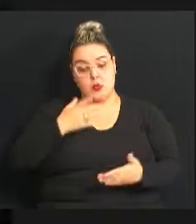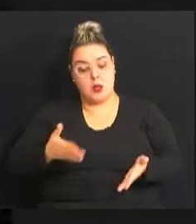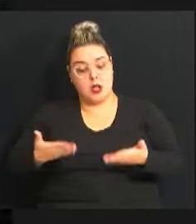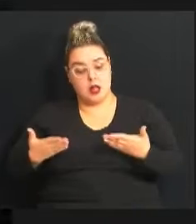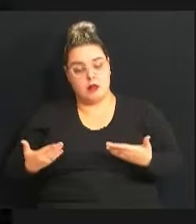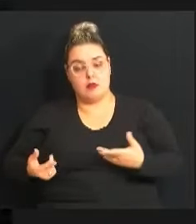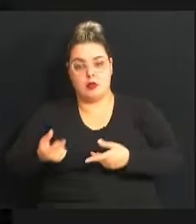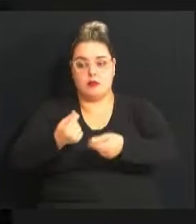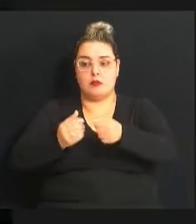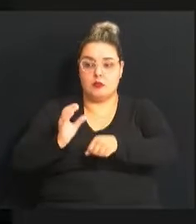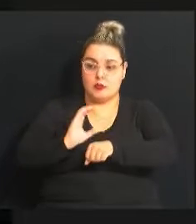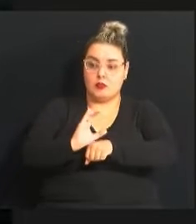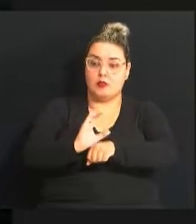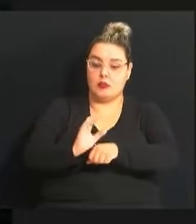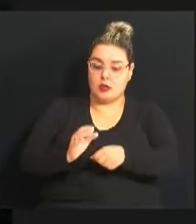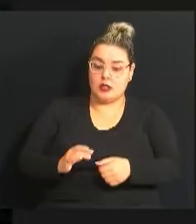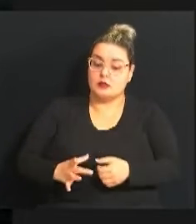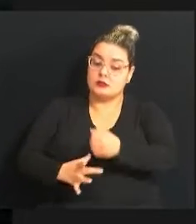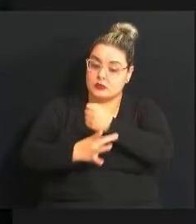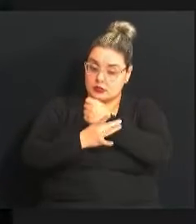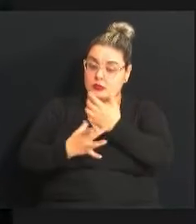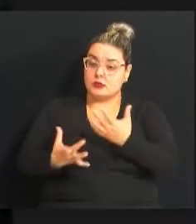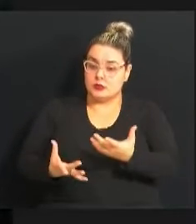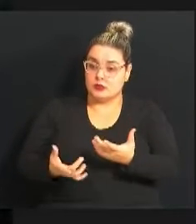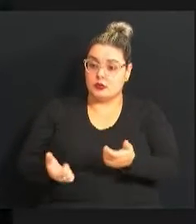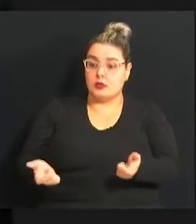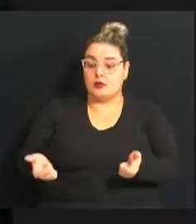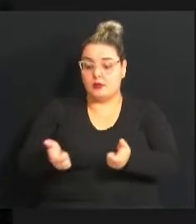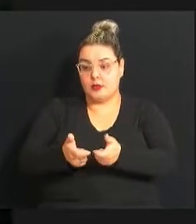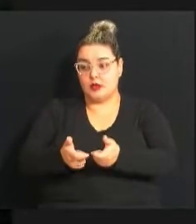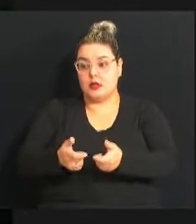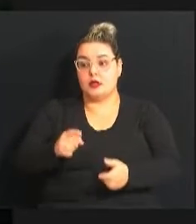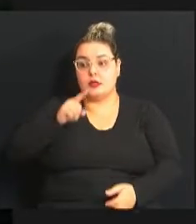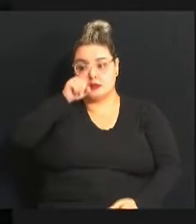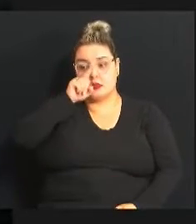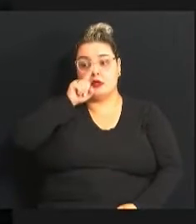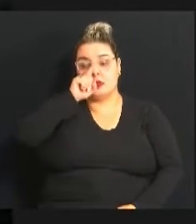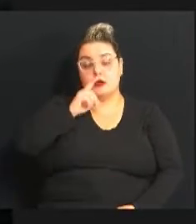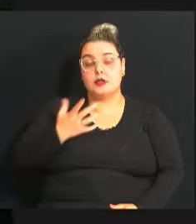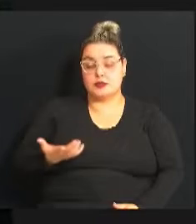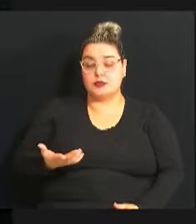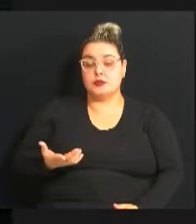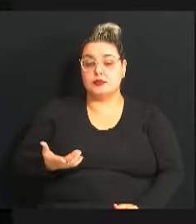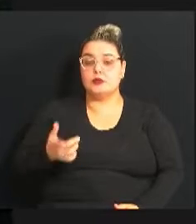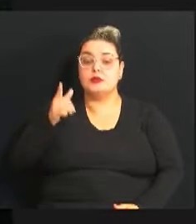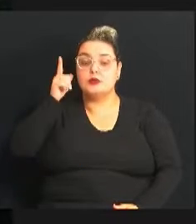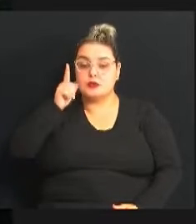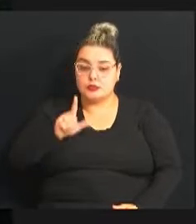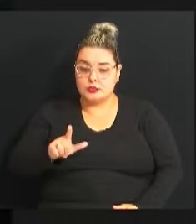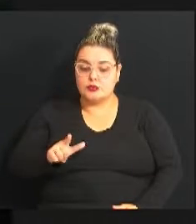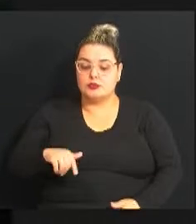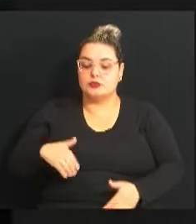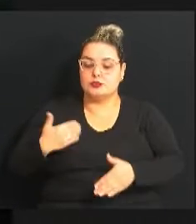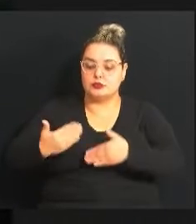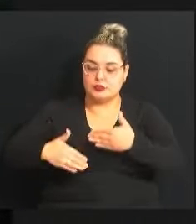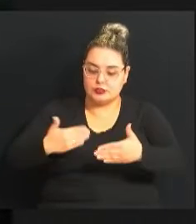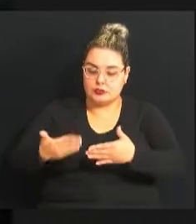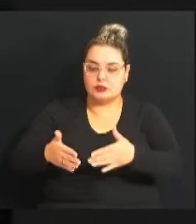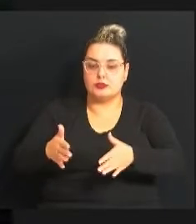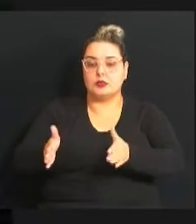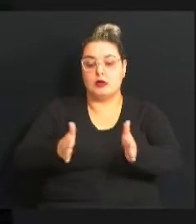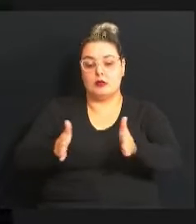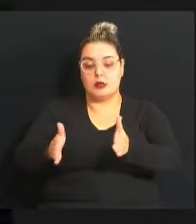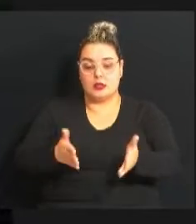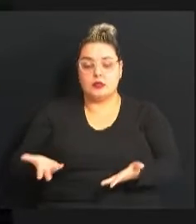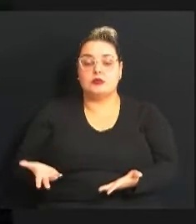mais resguardados, mais seguros, né, menos expostos ao risco, e com isso você consegue trafegar melhor no período de incerteza econômica,